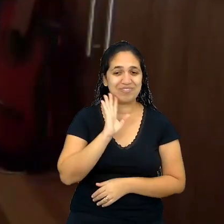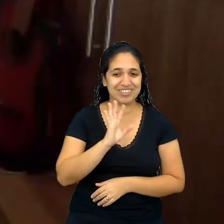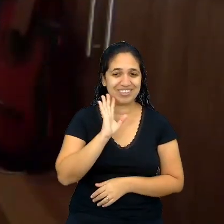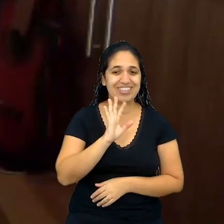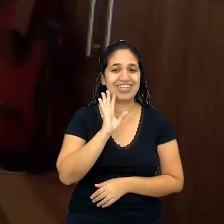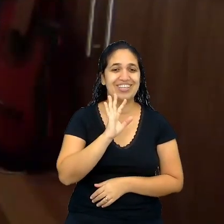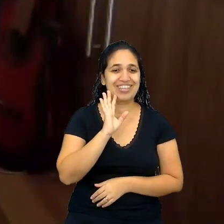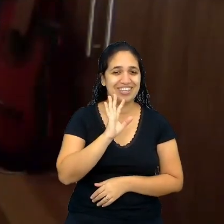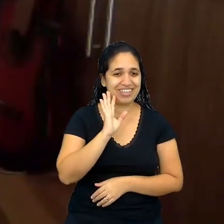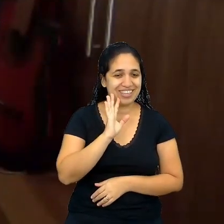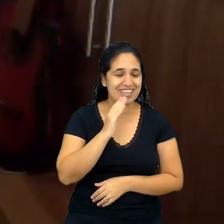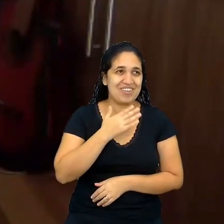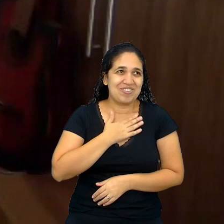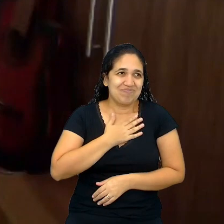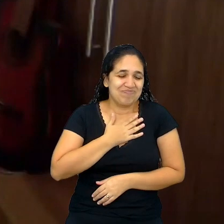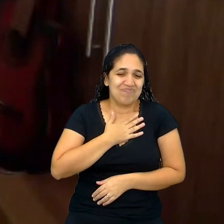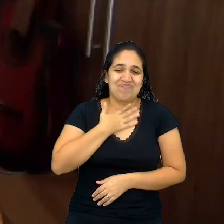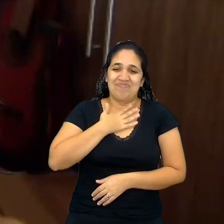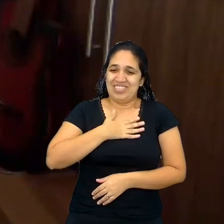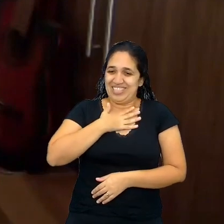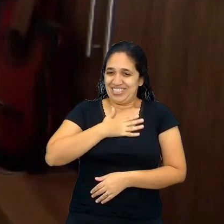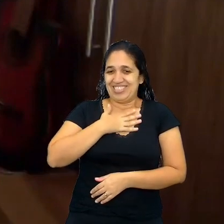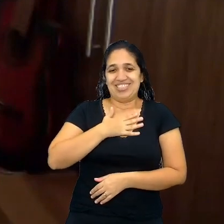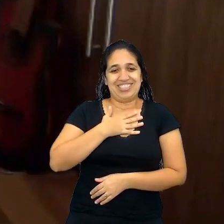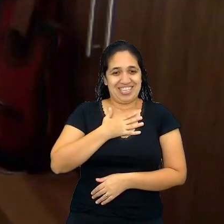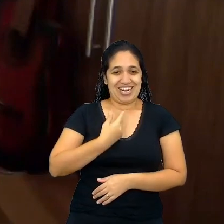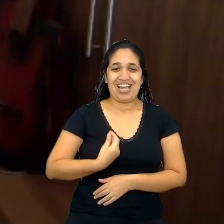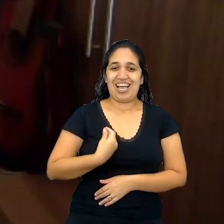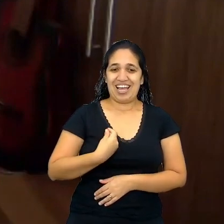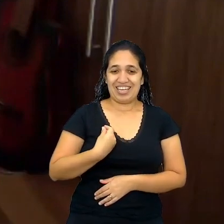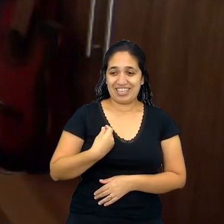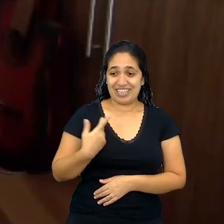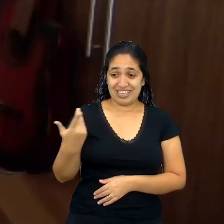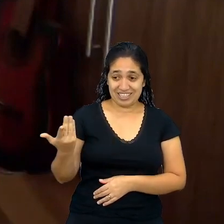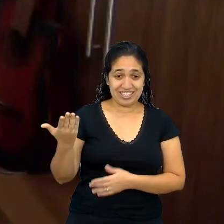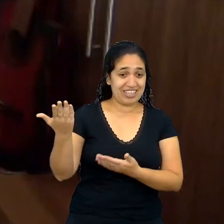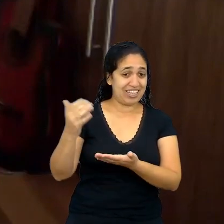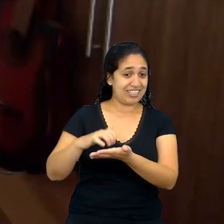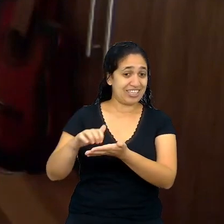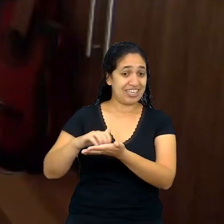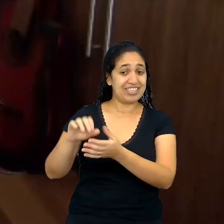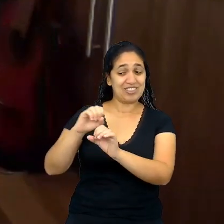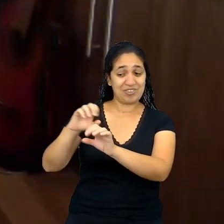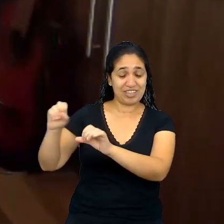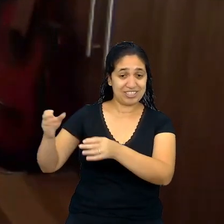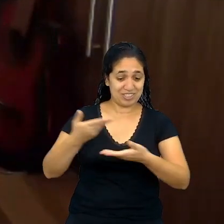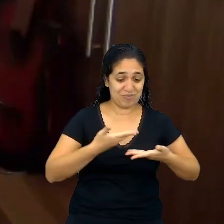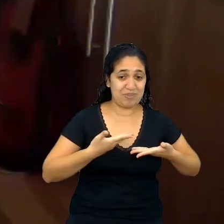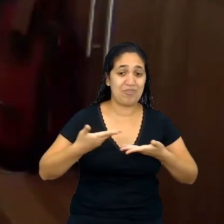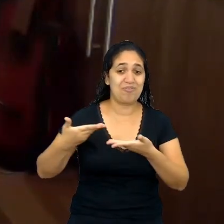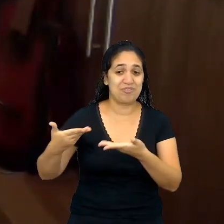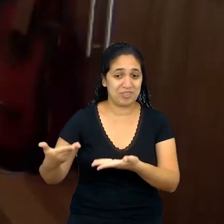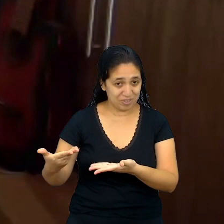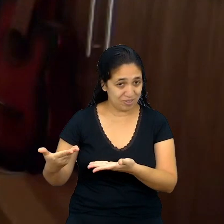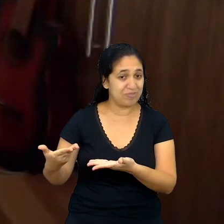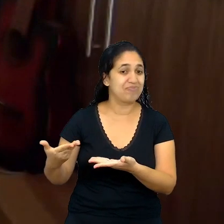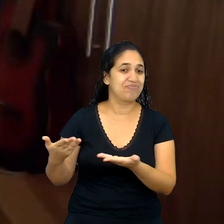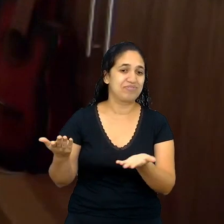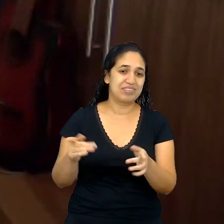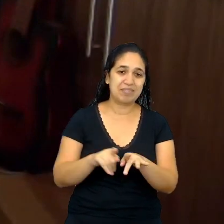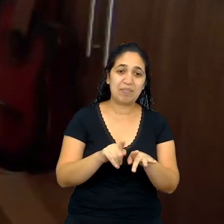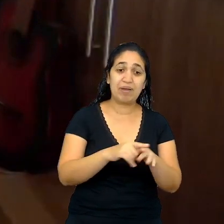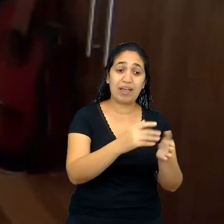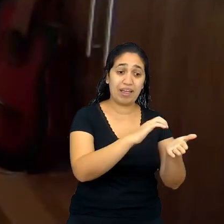legal e é uma honra enorme poder estar aqui a convite do pessoal da Secretaria de Educação e também aí do pessoal da Secretaria